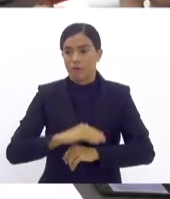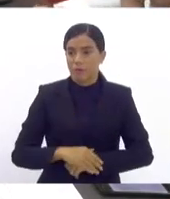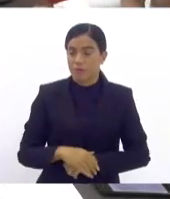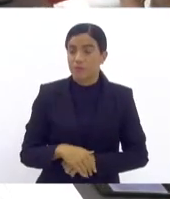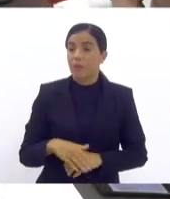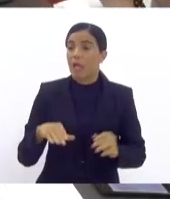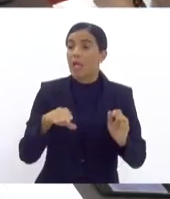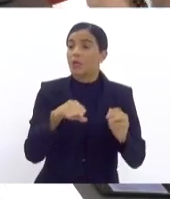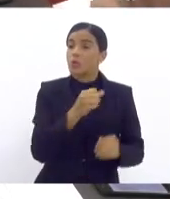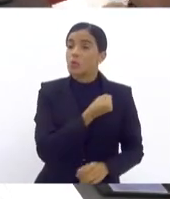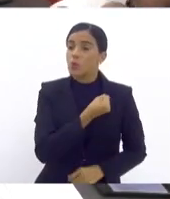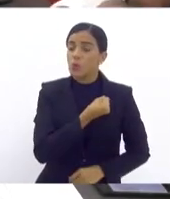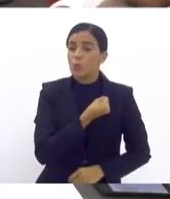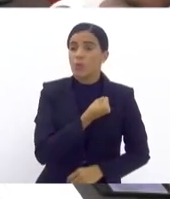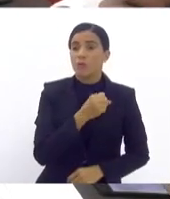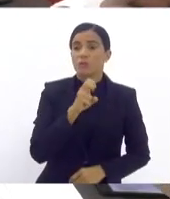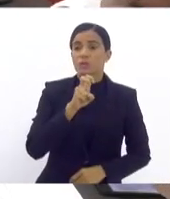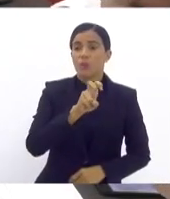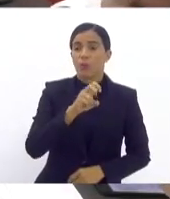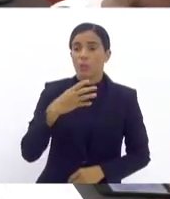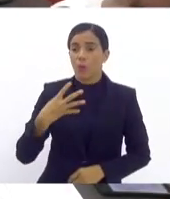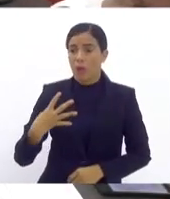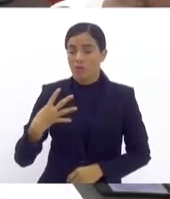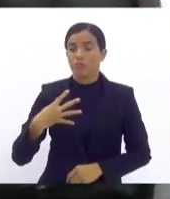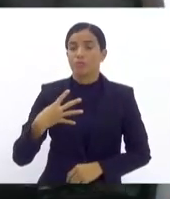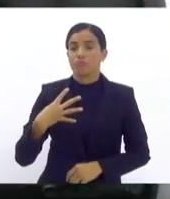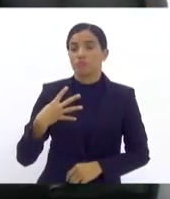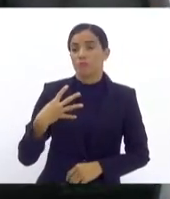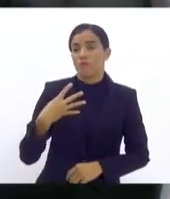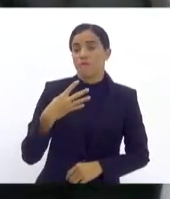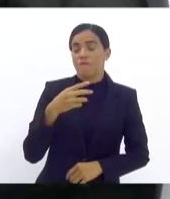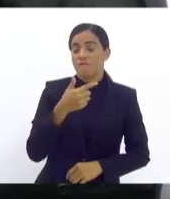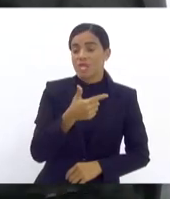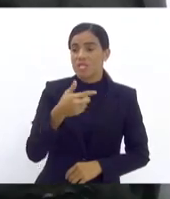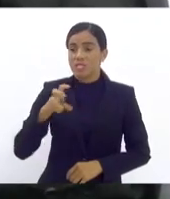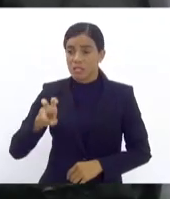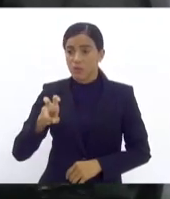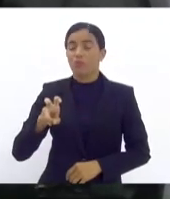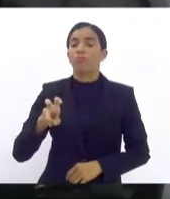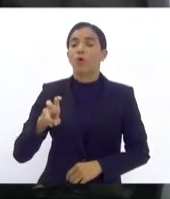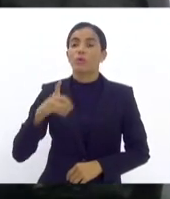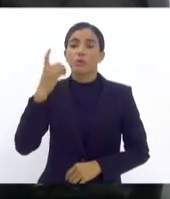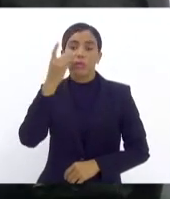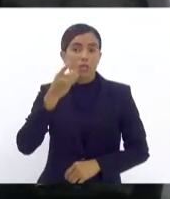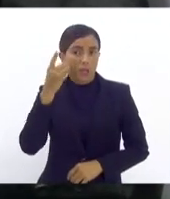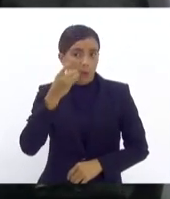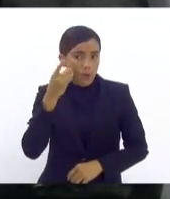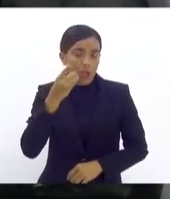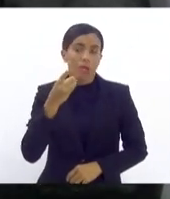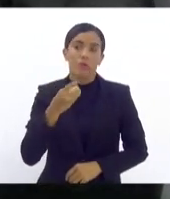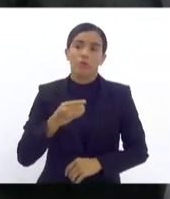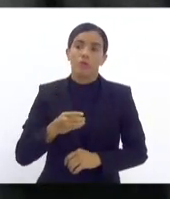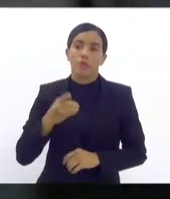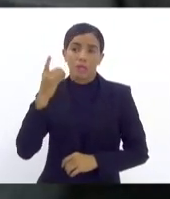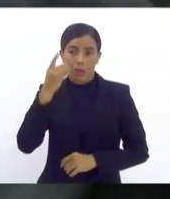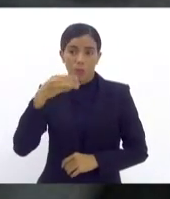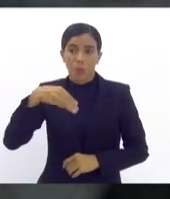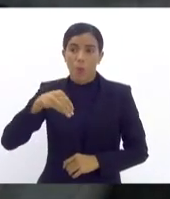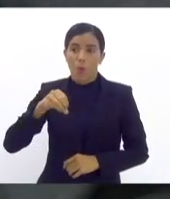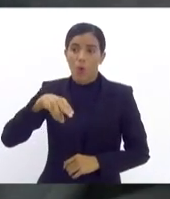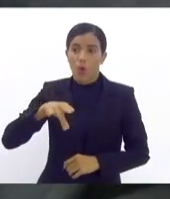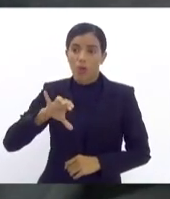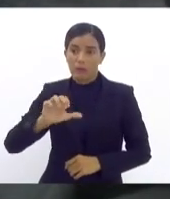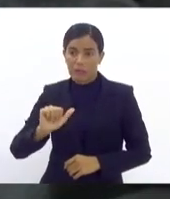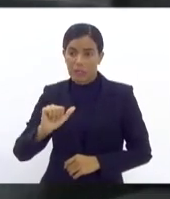53 da pauta, 5425 de 2022, que é de autoria dos deputados, da deputada Mônica Francisco,